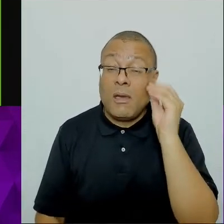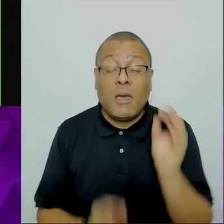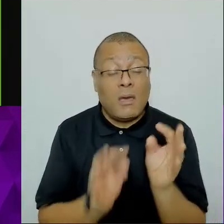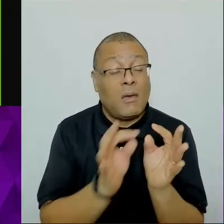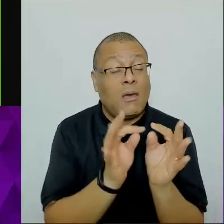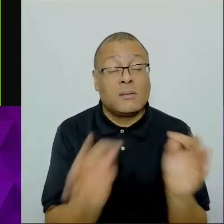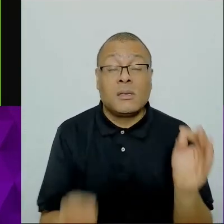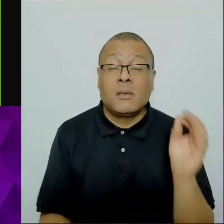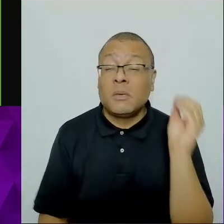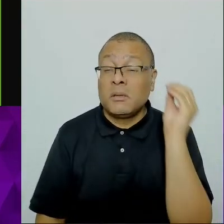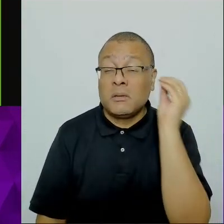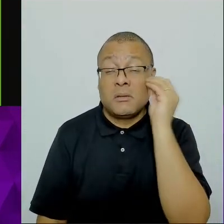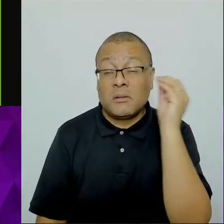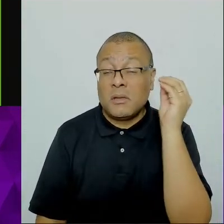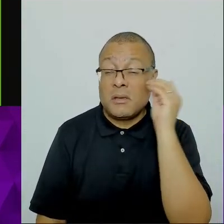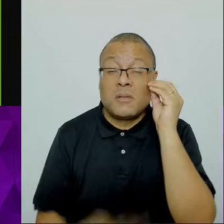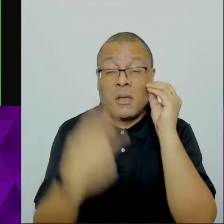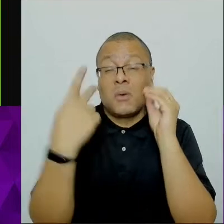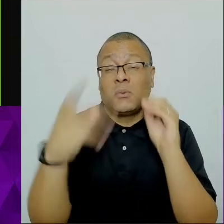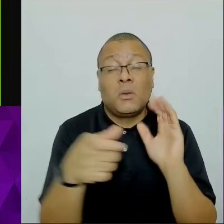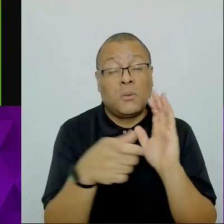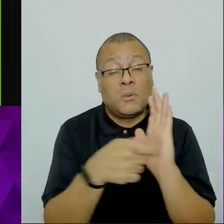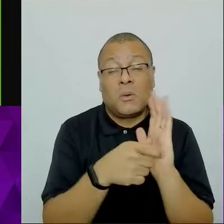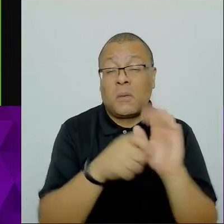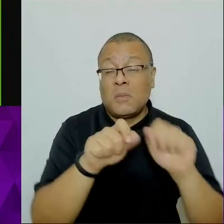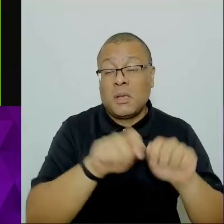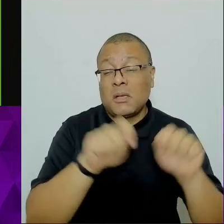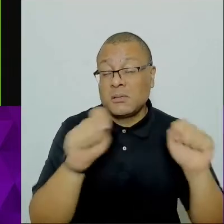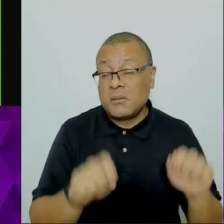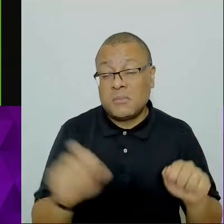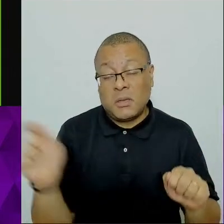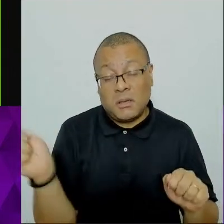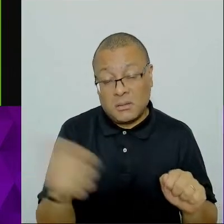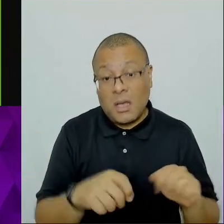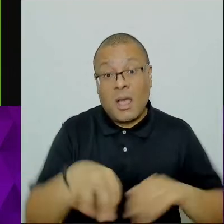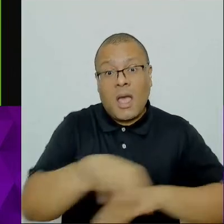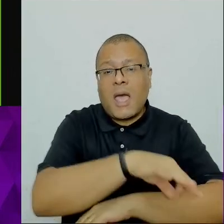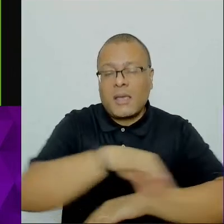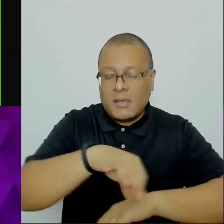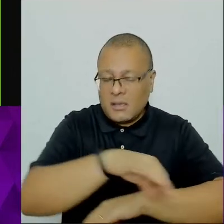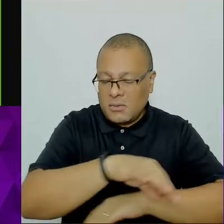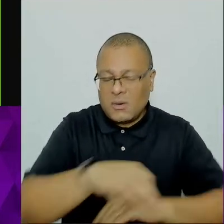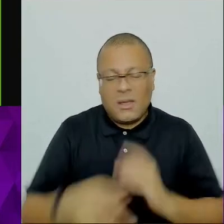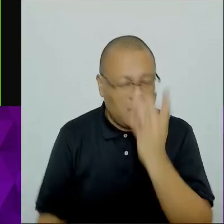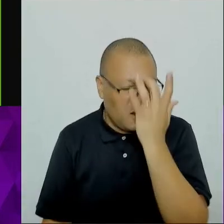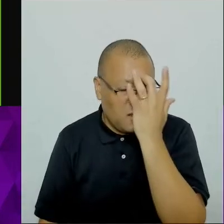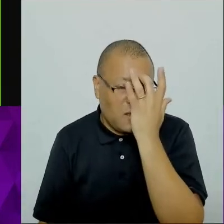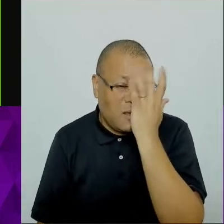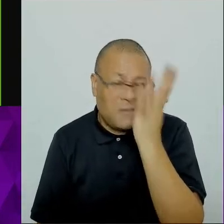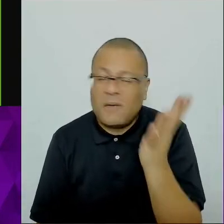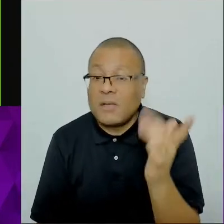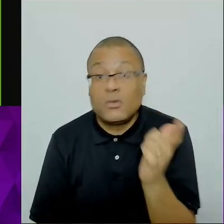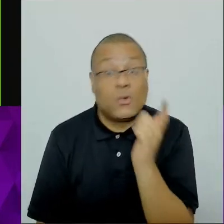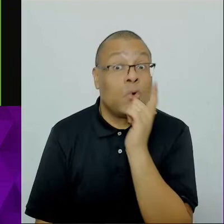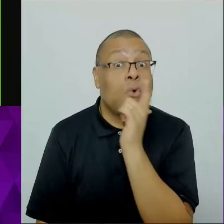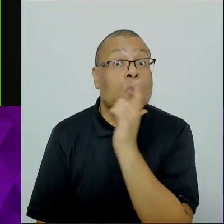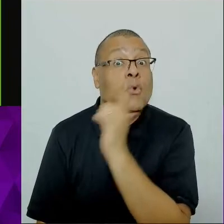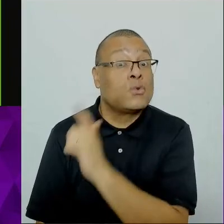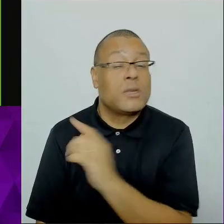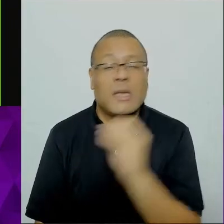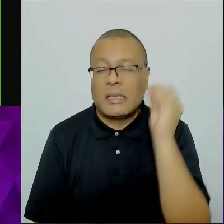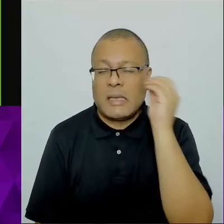você conseguir testar o seu sistema quando você consegue utilizar ali a arquitetura hexagonal. É mais fácil de você conseguir testar ali